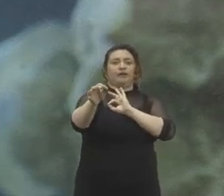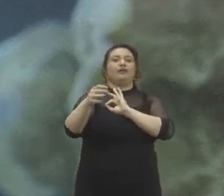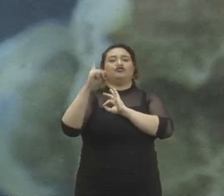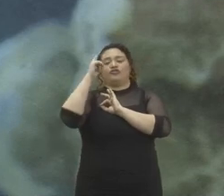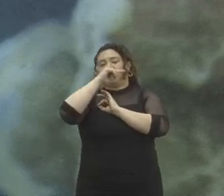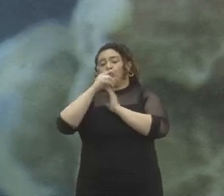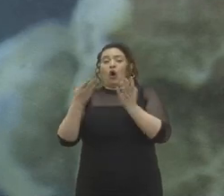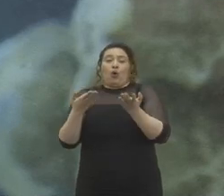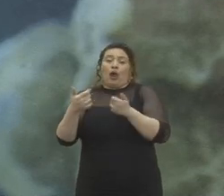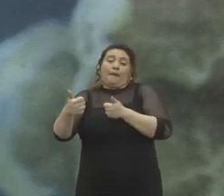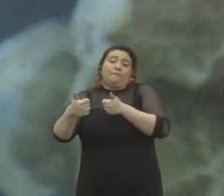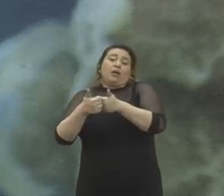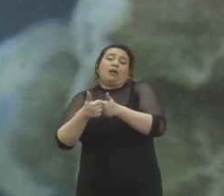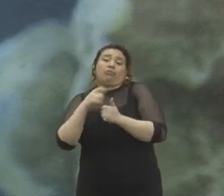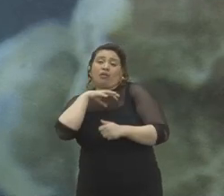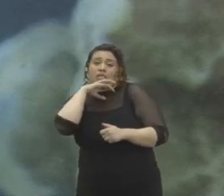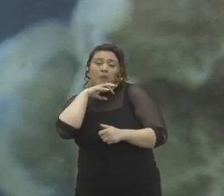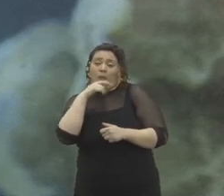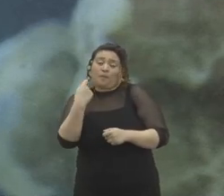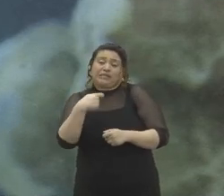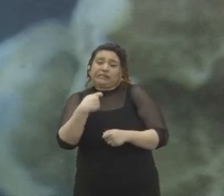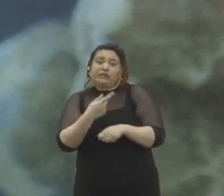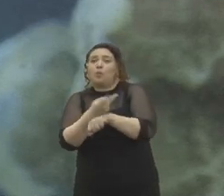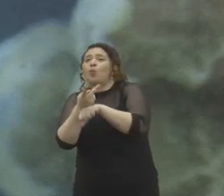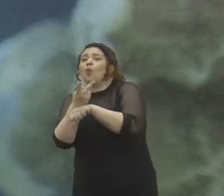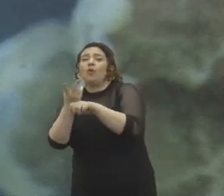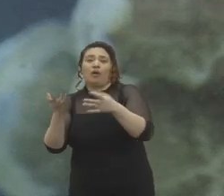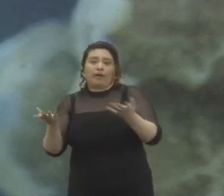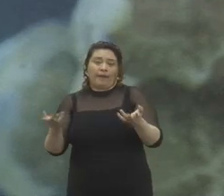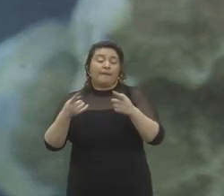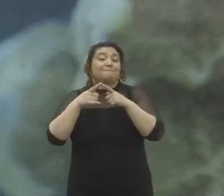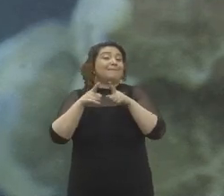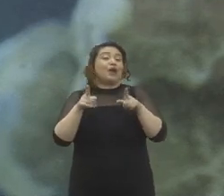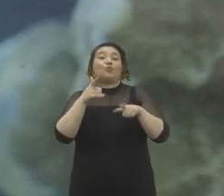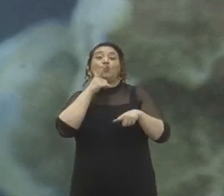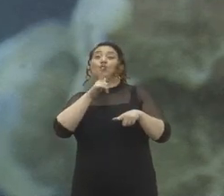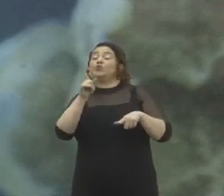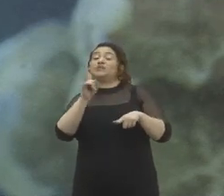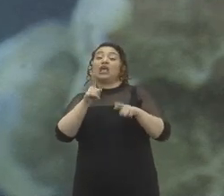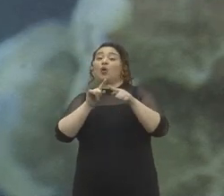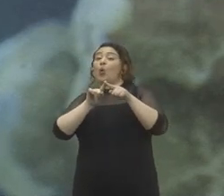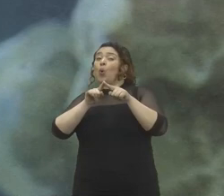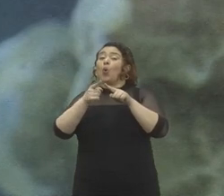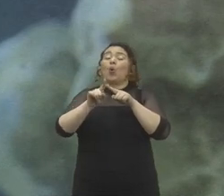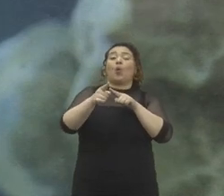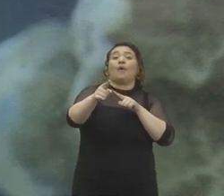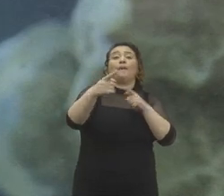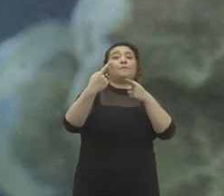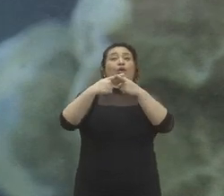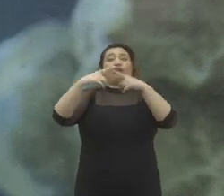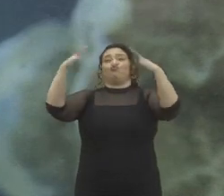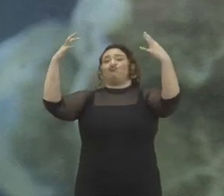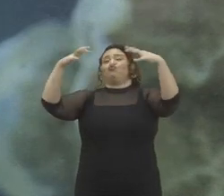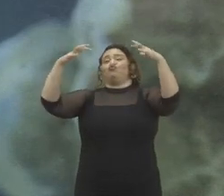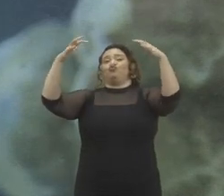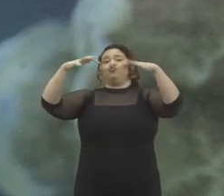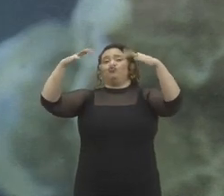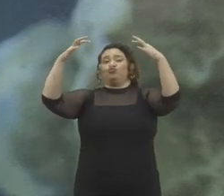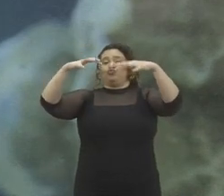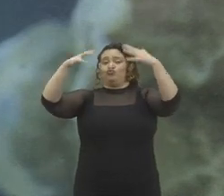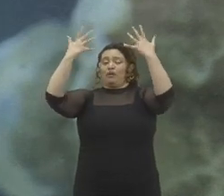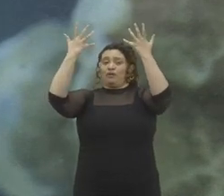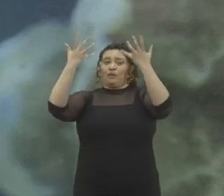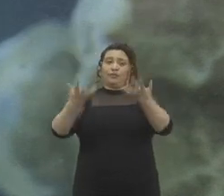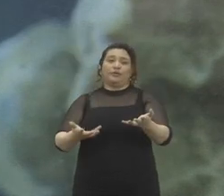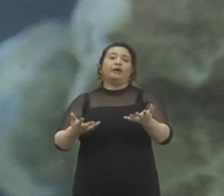ir tão longe para para caçar mas ao mesmo tempo ele não consegue ir muito longe porque as tempestades se tornaram mais